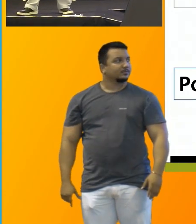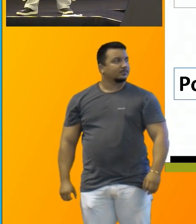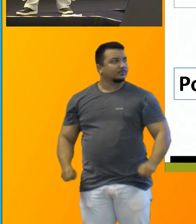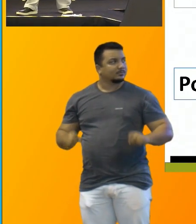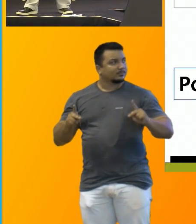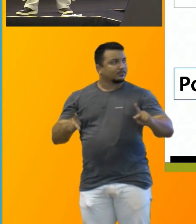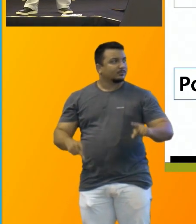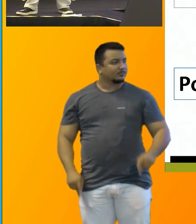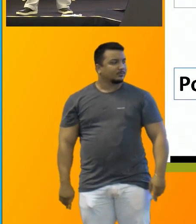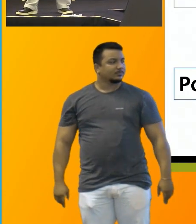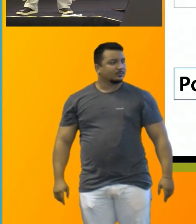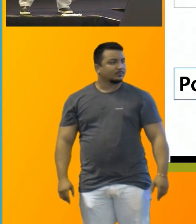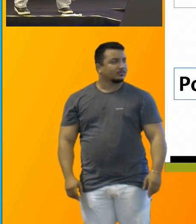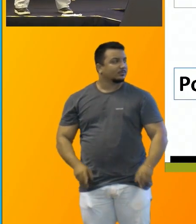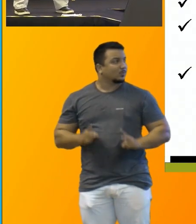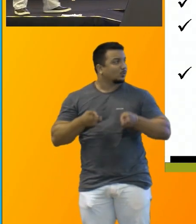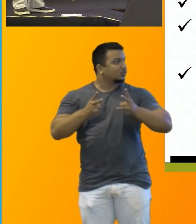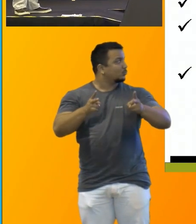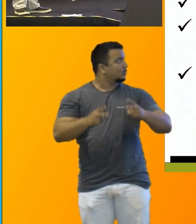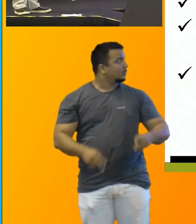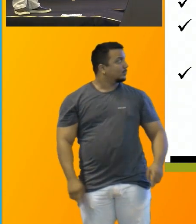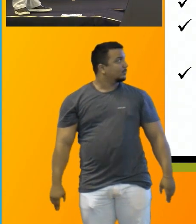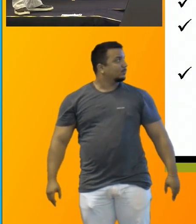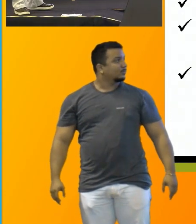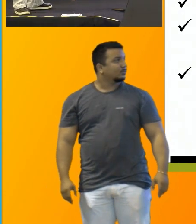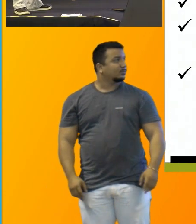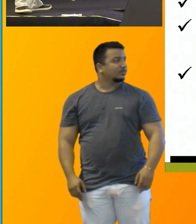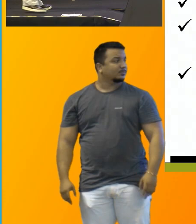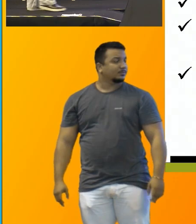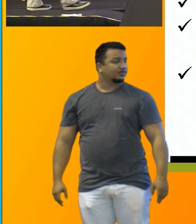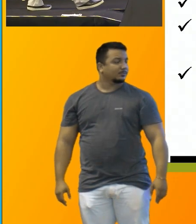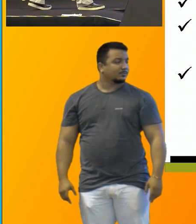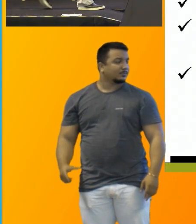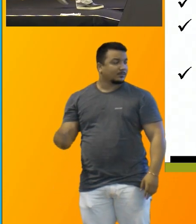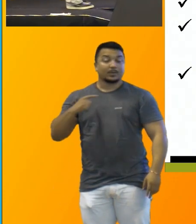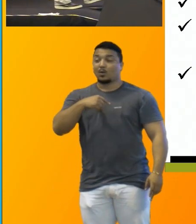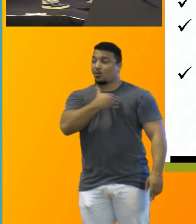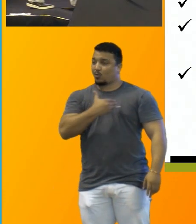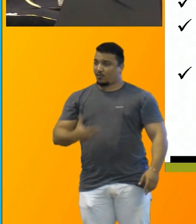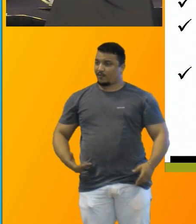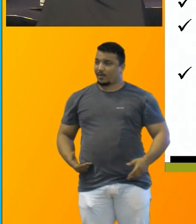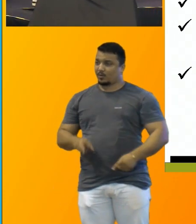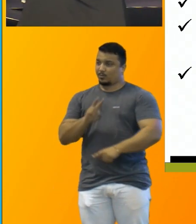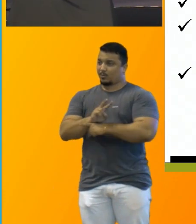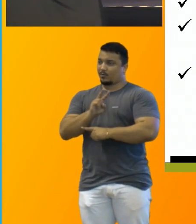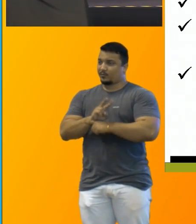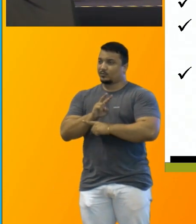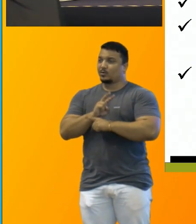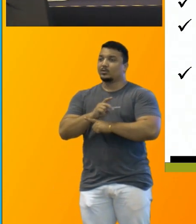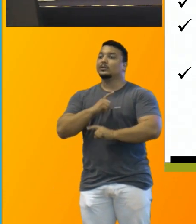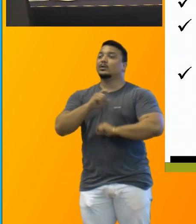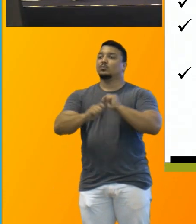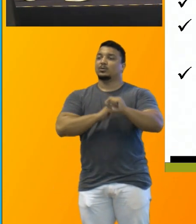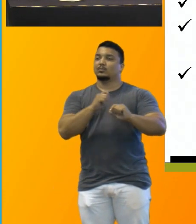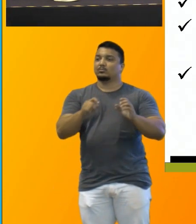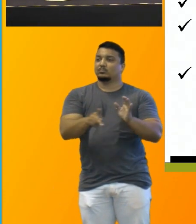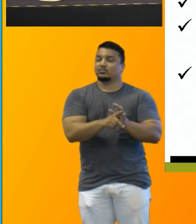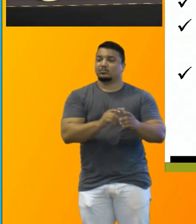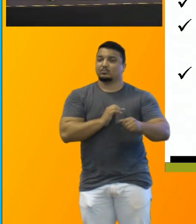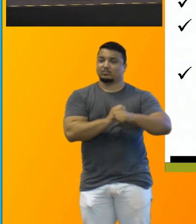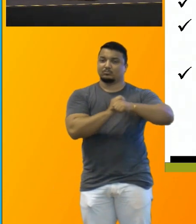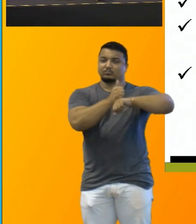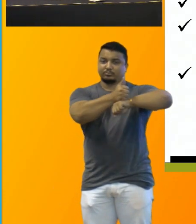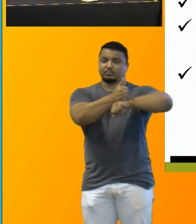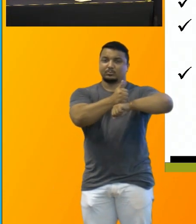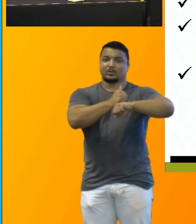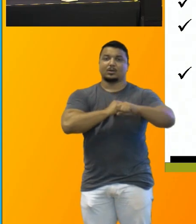bem? Podemos dar sequência? No governo provisório, Vargas chega ao poder e, como o nome